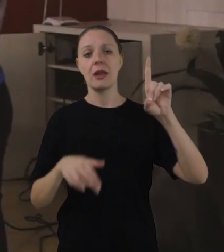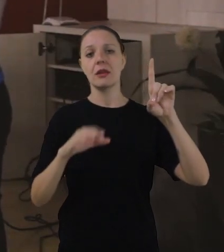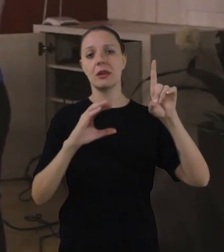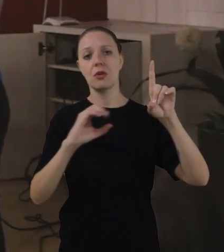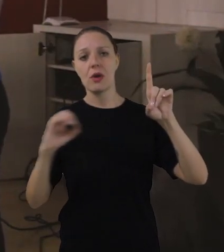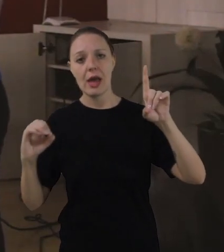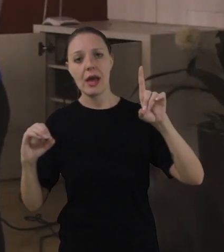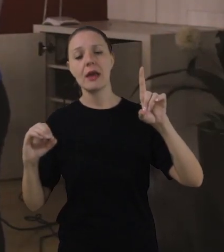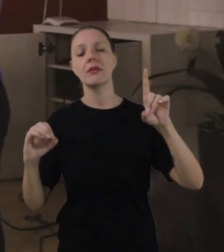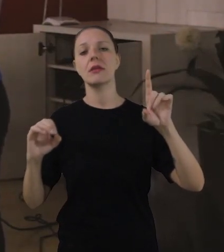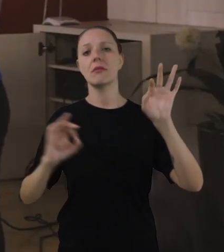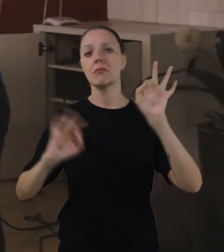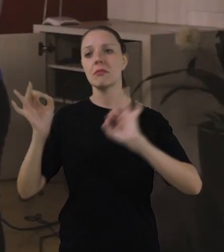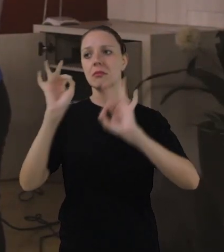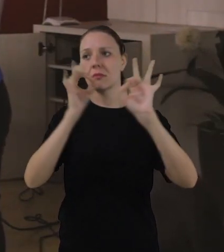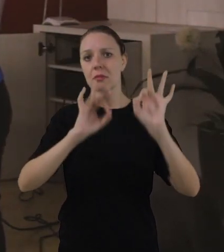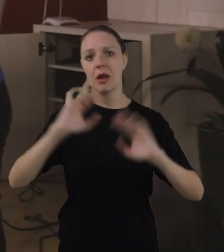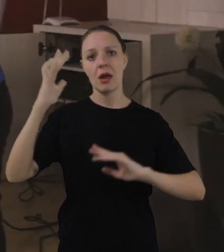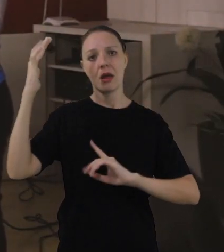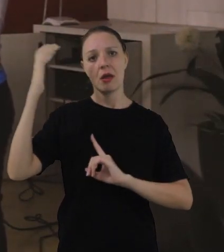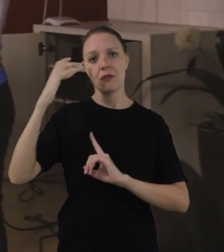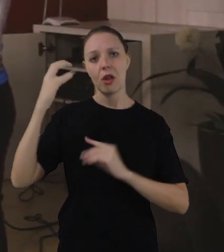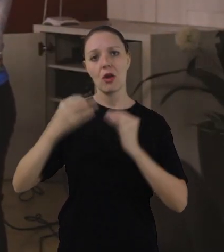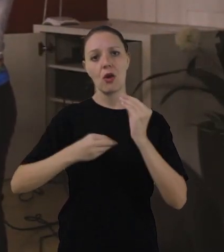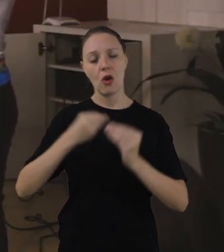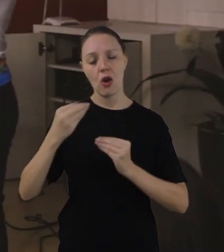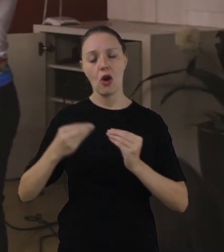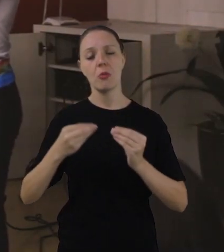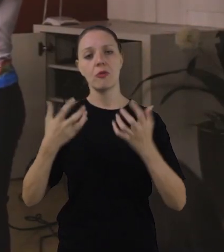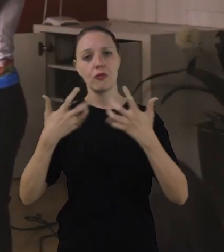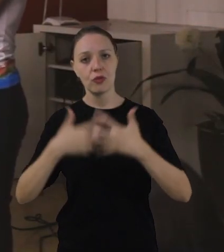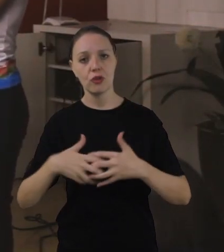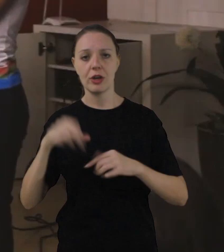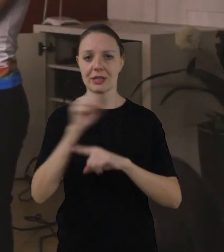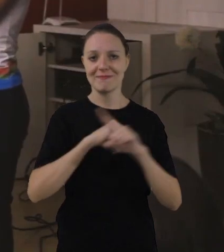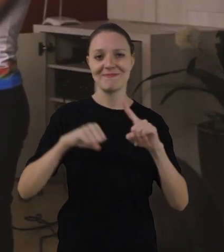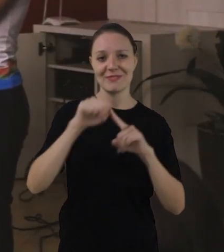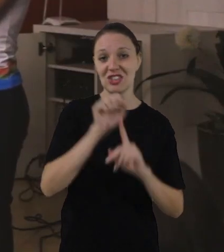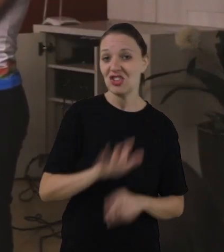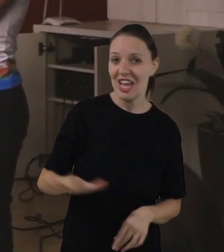também, né? Como sociedade e como nação.